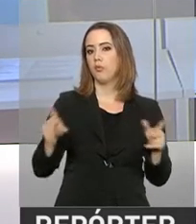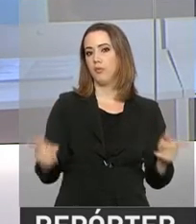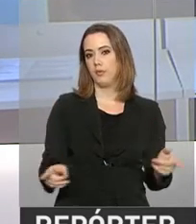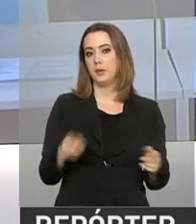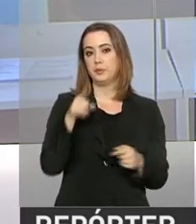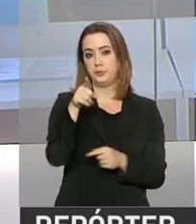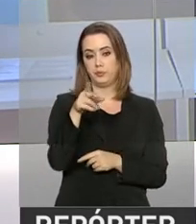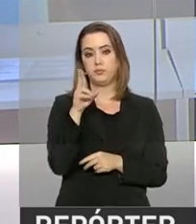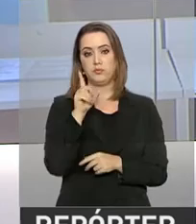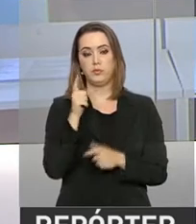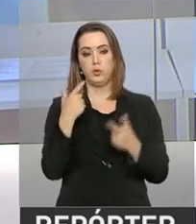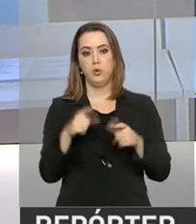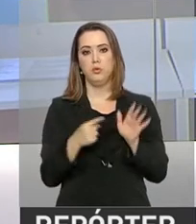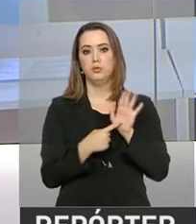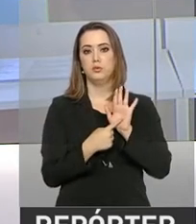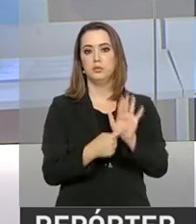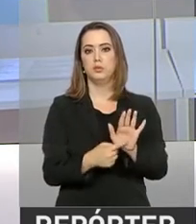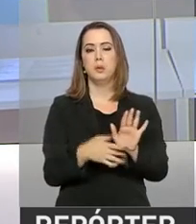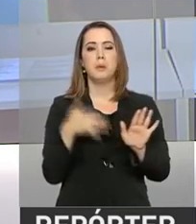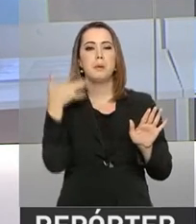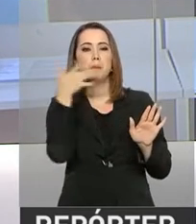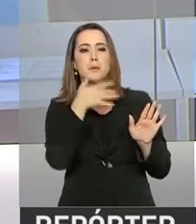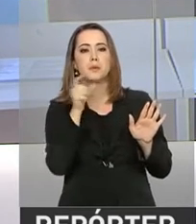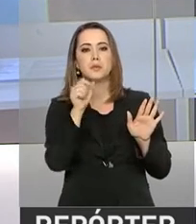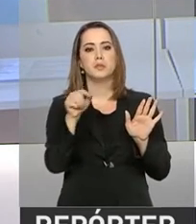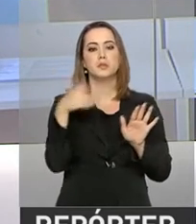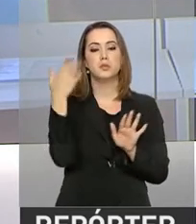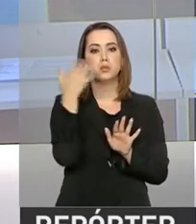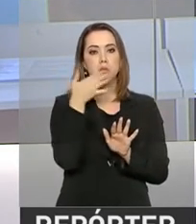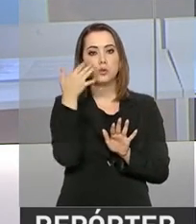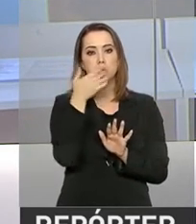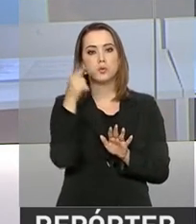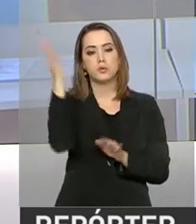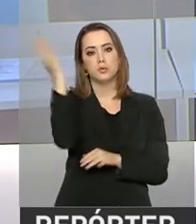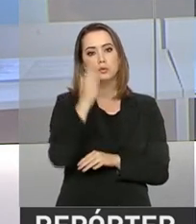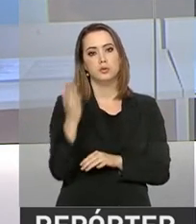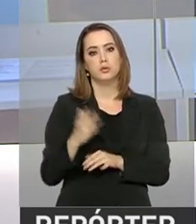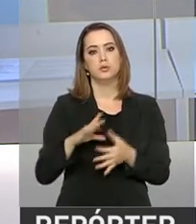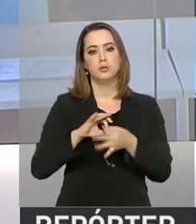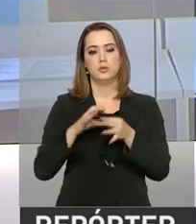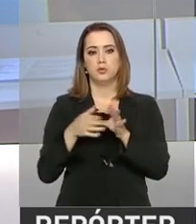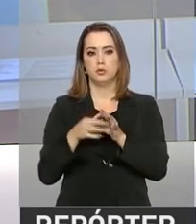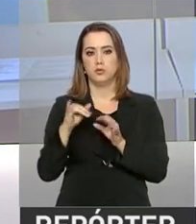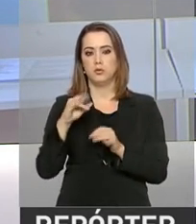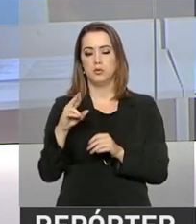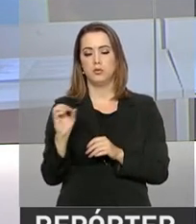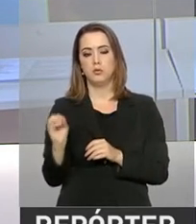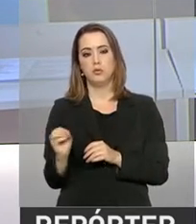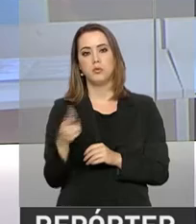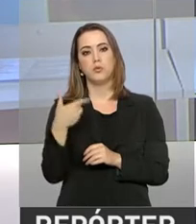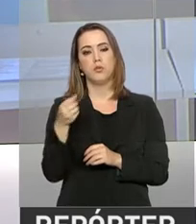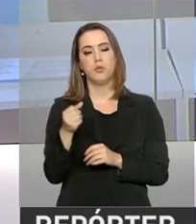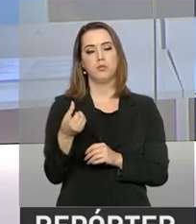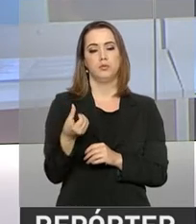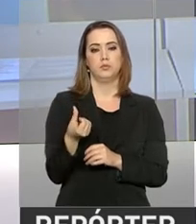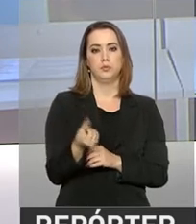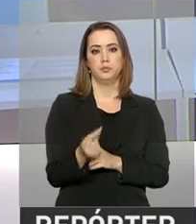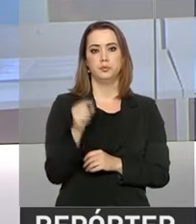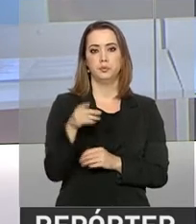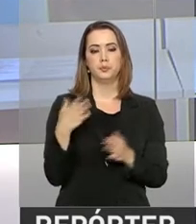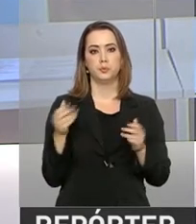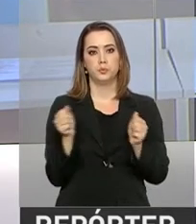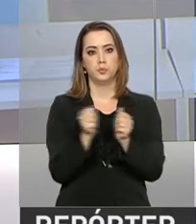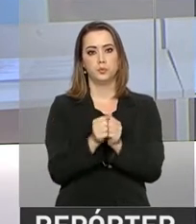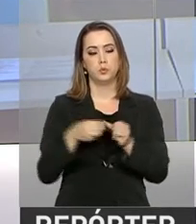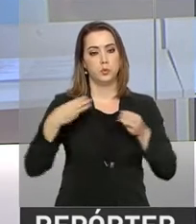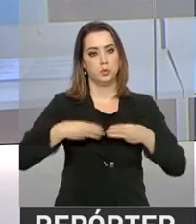os sabores e cores do Brasil nas Olimpíadas Rio 2016. A iniciativa é do Ministério do Meio Ambiente, em parceria com o Ministério